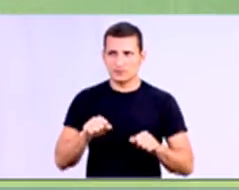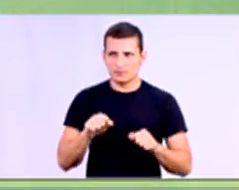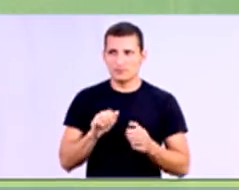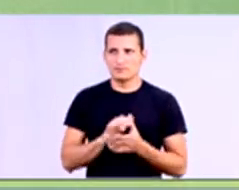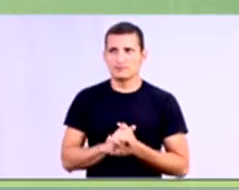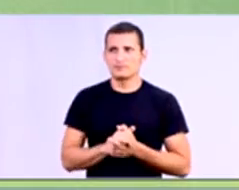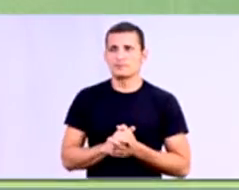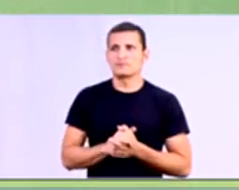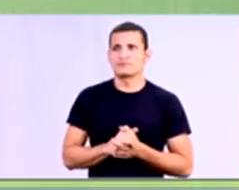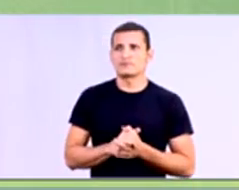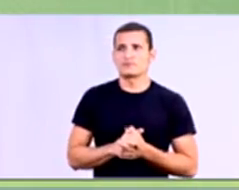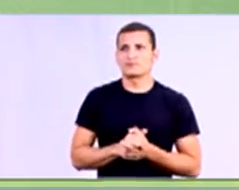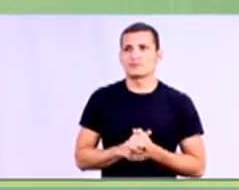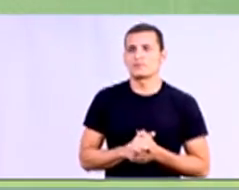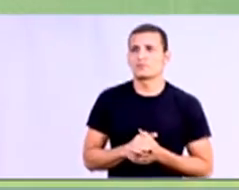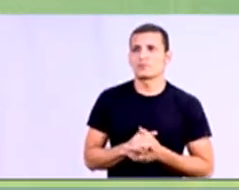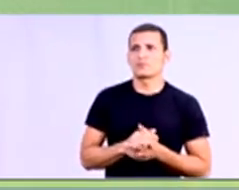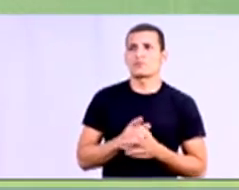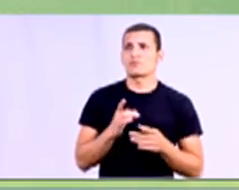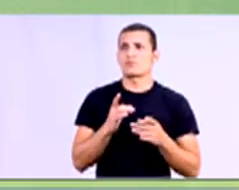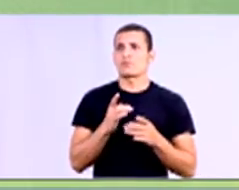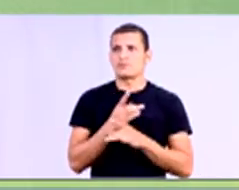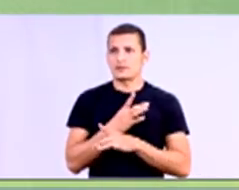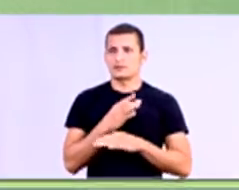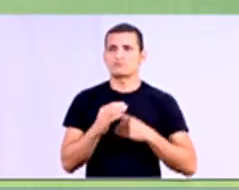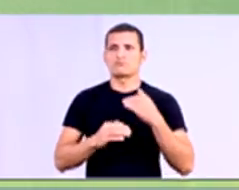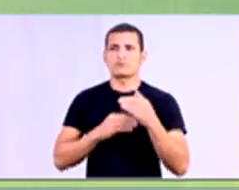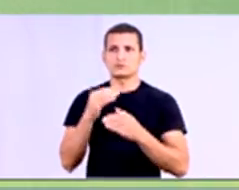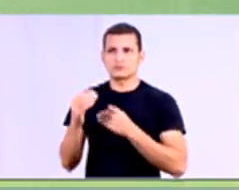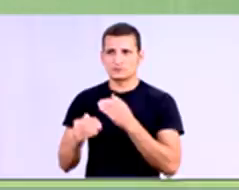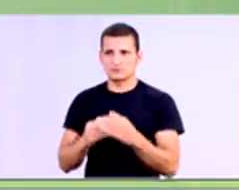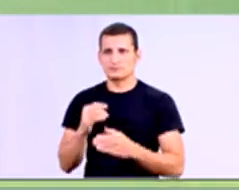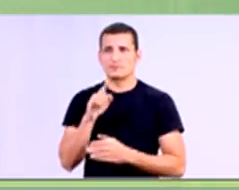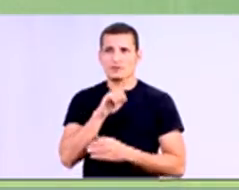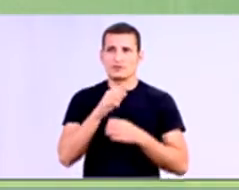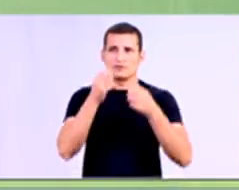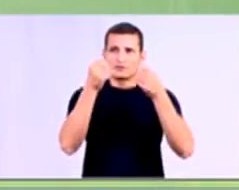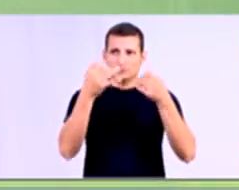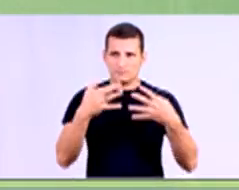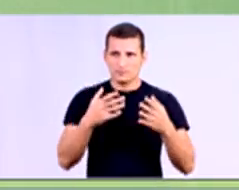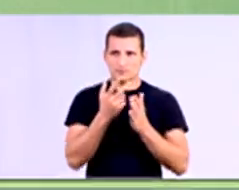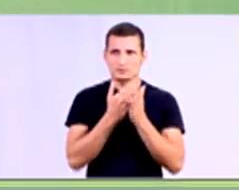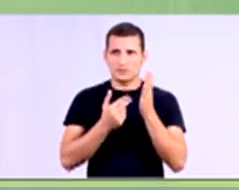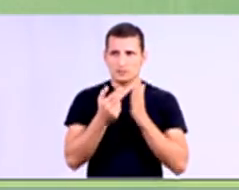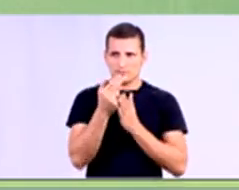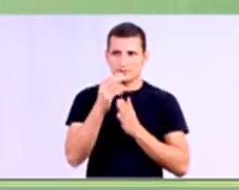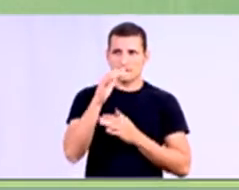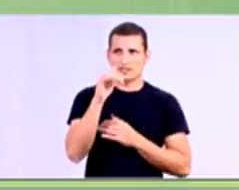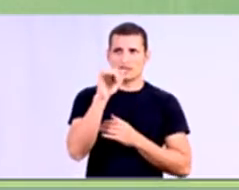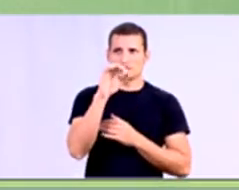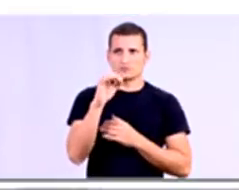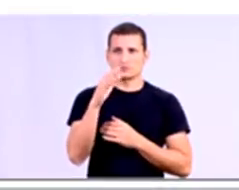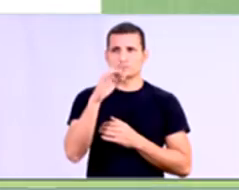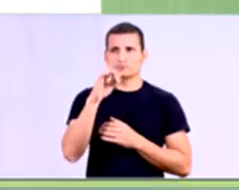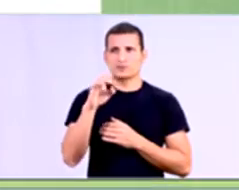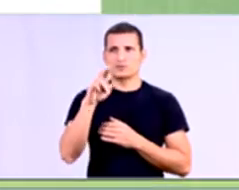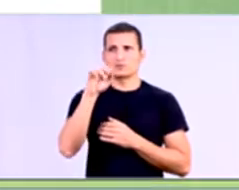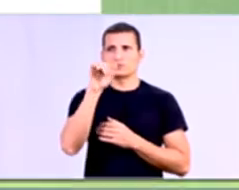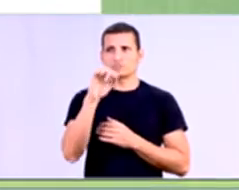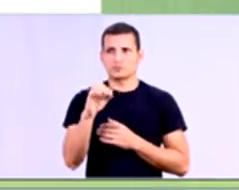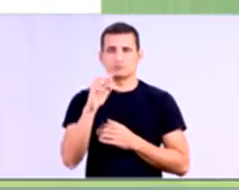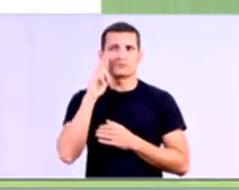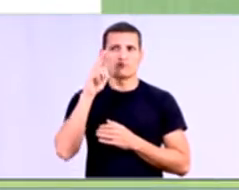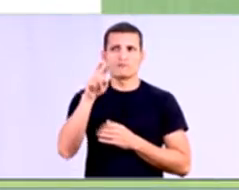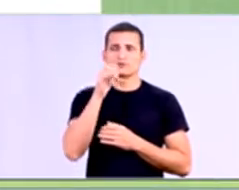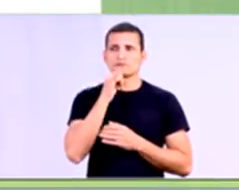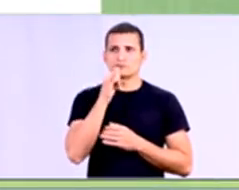para completar um processo. Então, ele descreveu um diagrama de caso de uso dessa forma. Vamos ver o